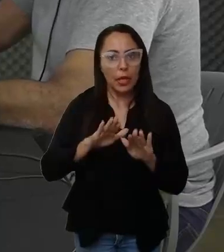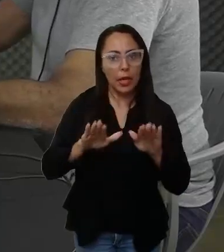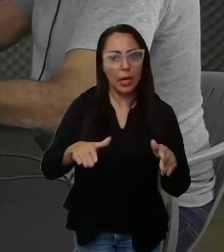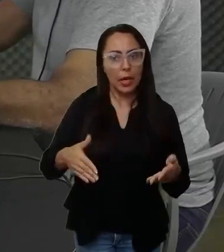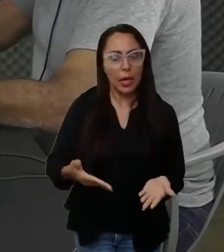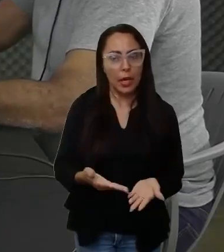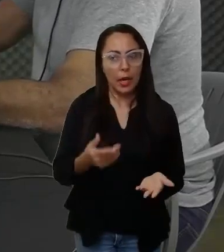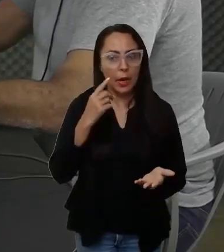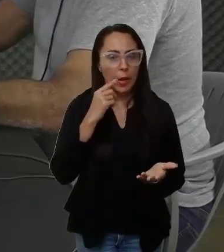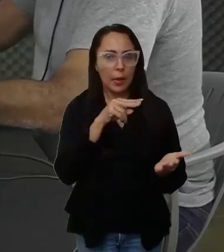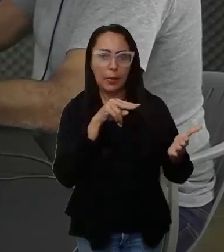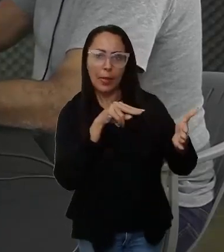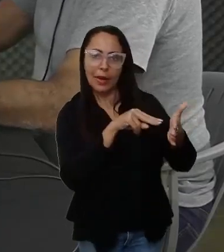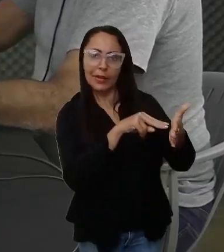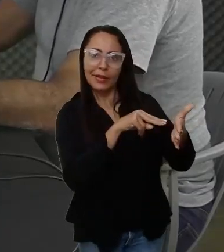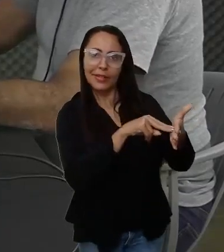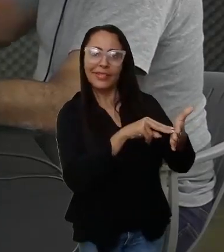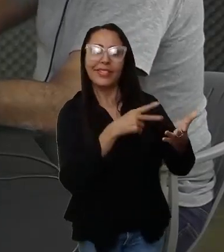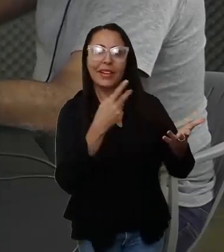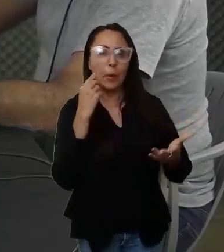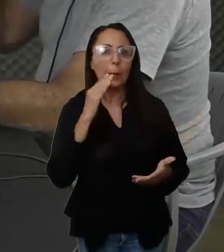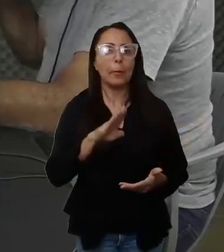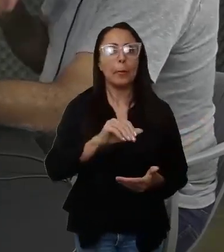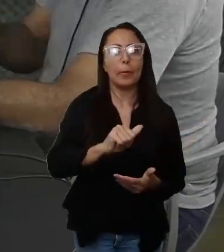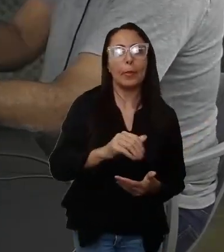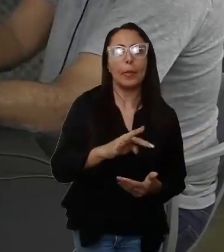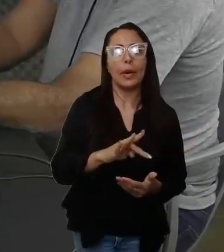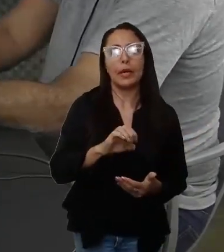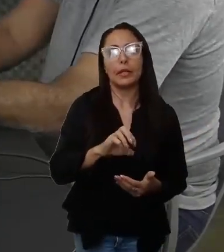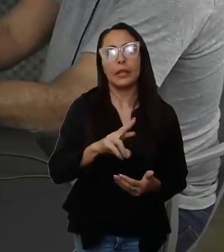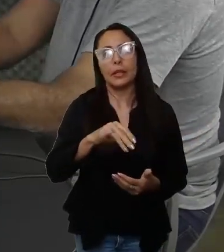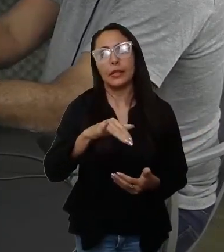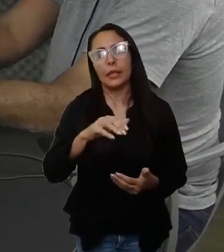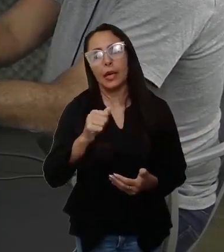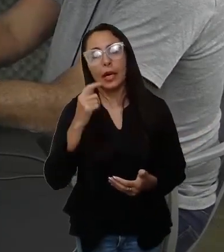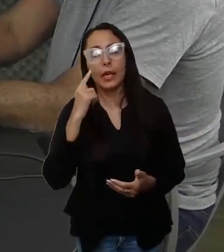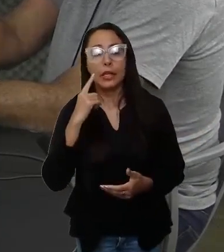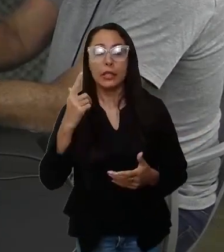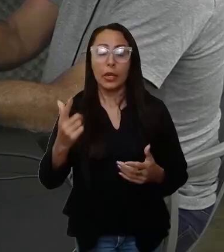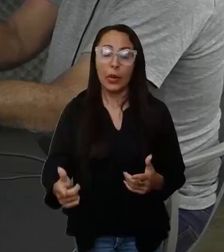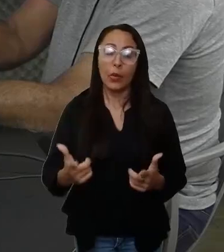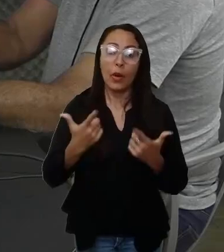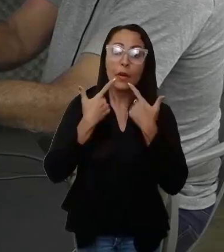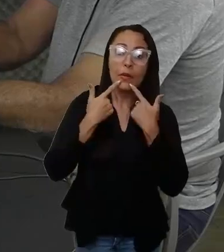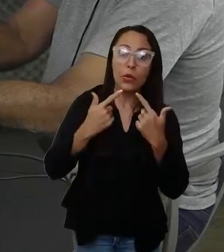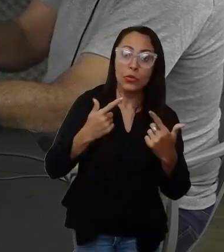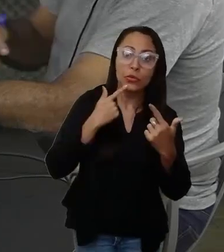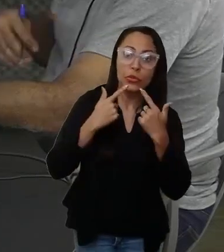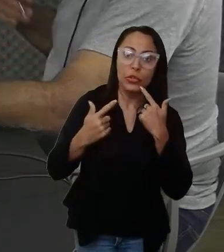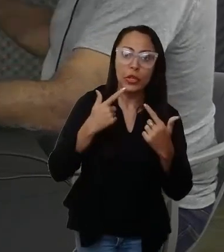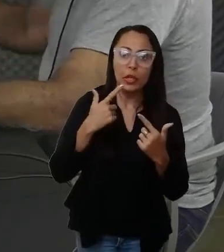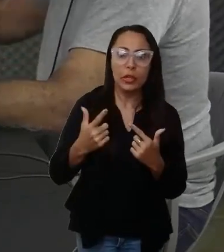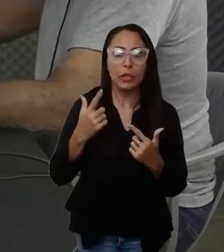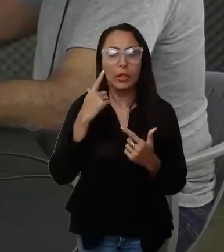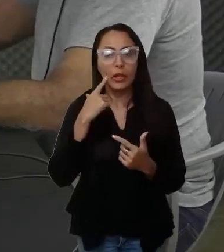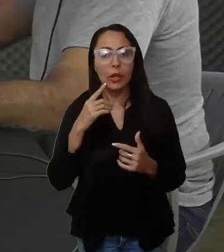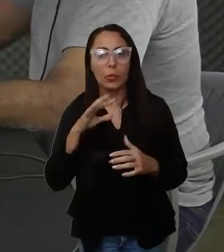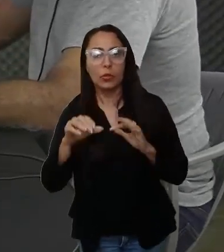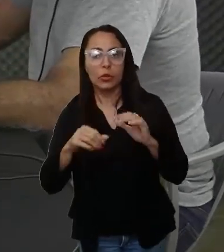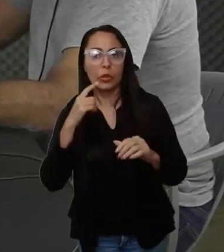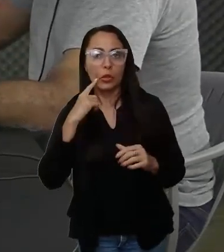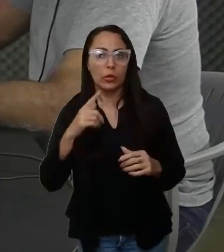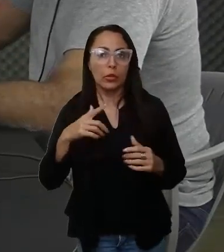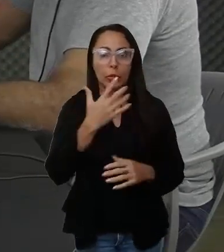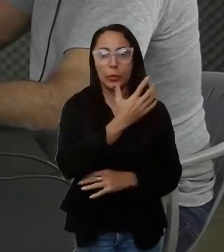elétricos, inclusive de grande porte, como caminhões. Então, essa é uma vertente da logística. Ela está buscando contribuir com o meio ambiente,